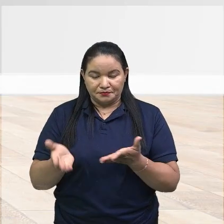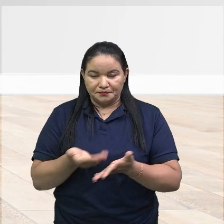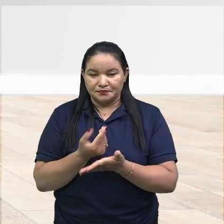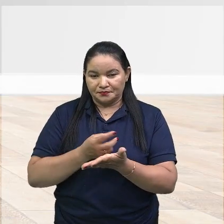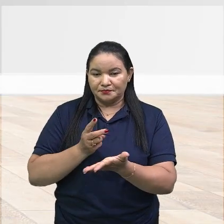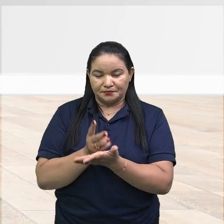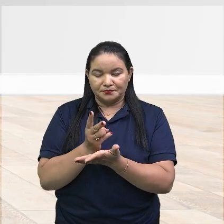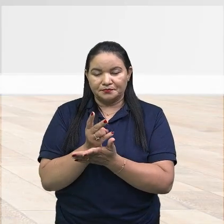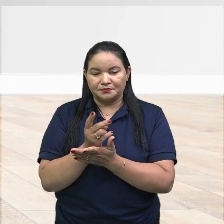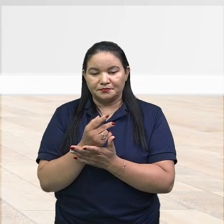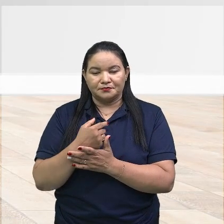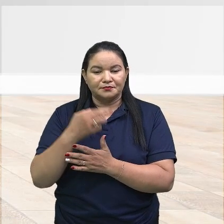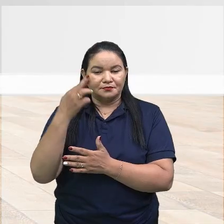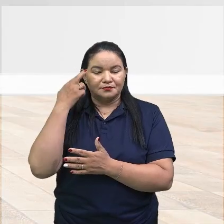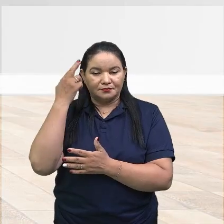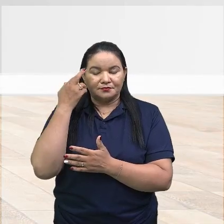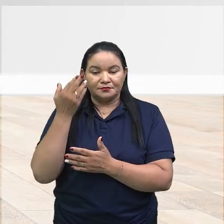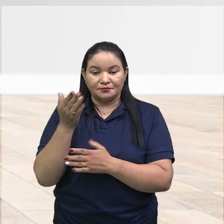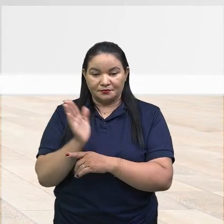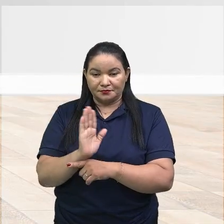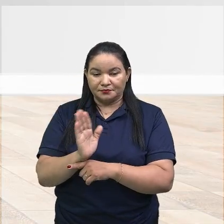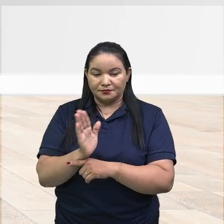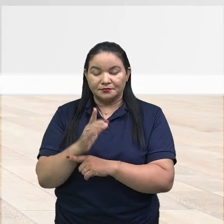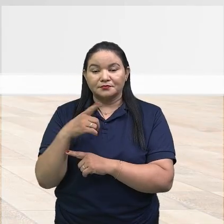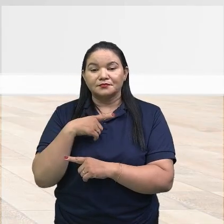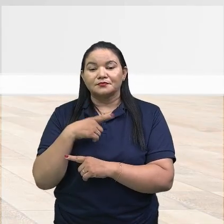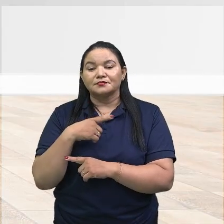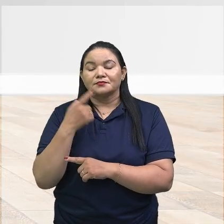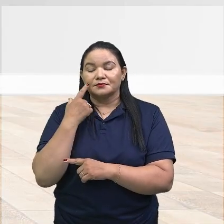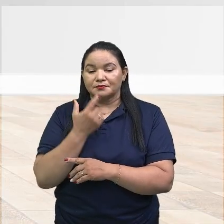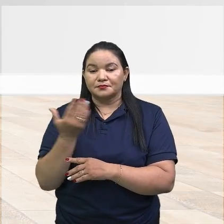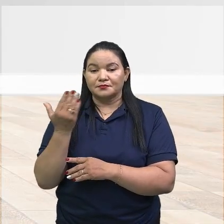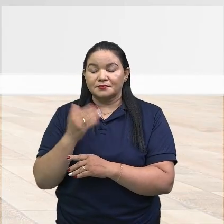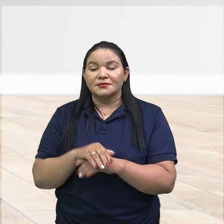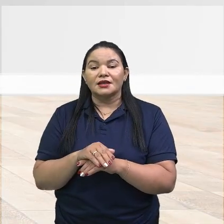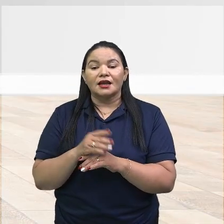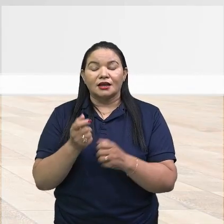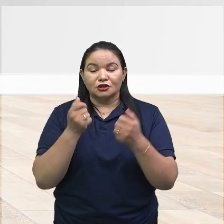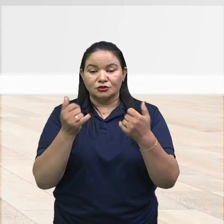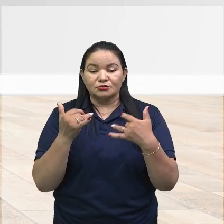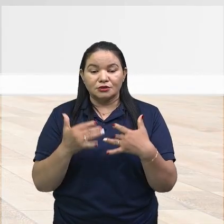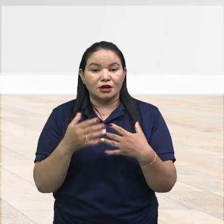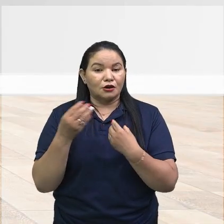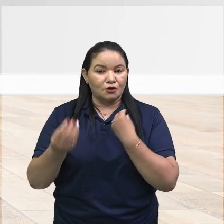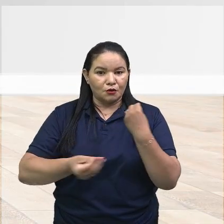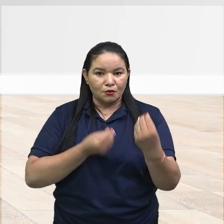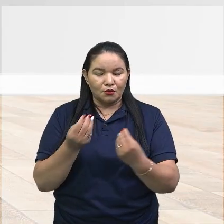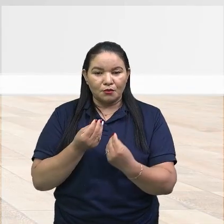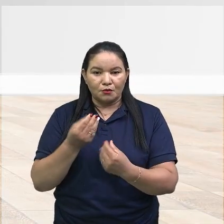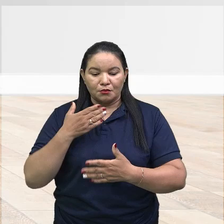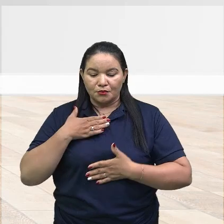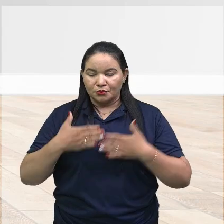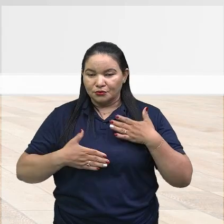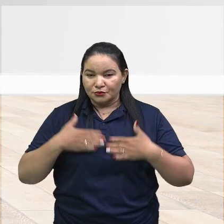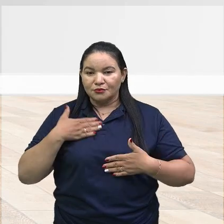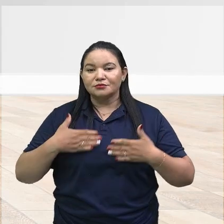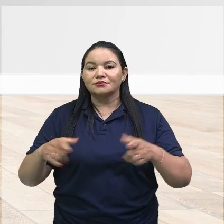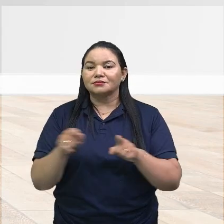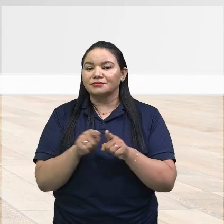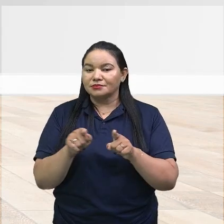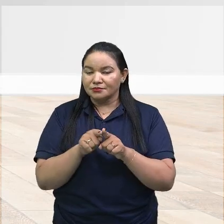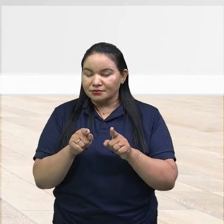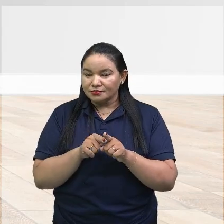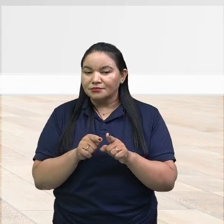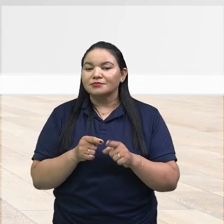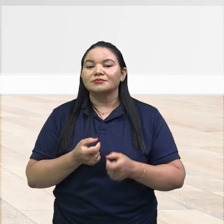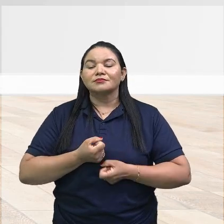a gente vai ver um vídeo que traz para a gente um pouco de como o nosso corpo fala.